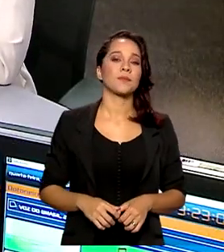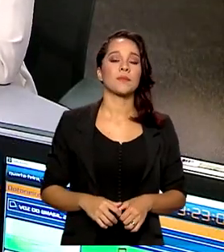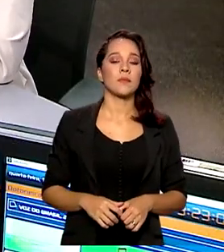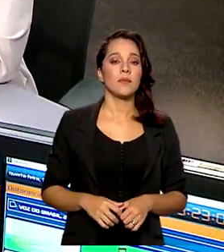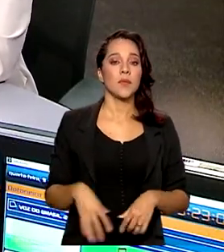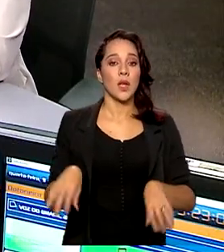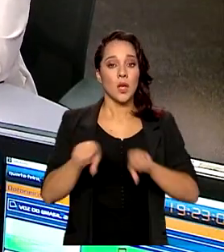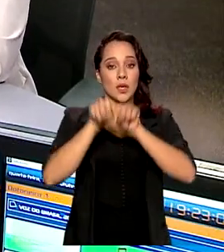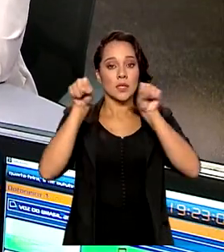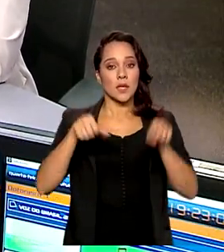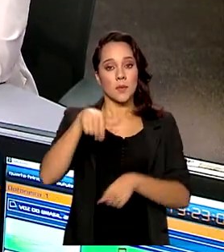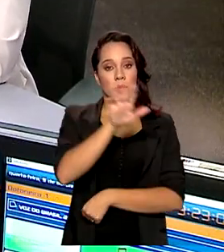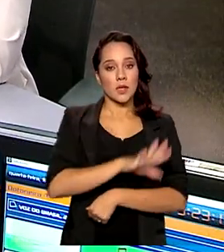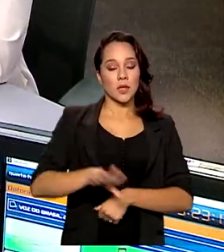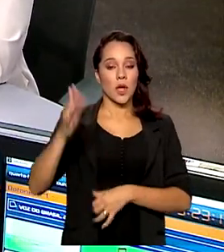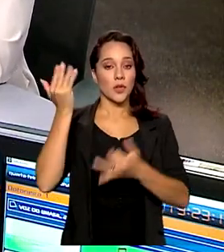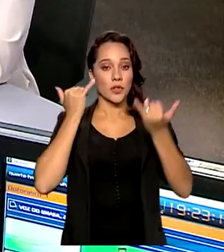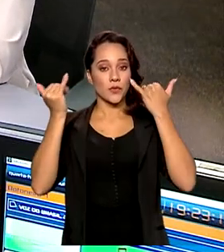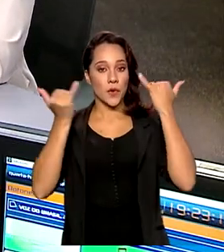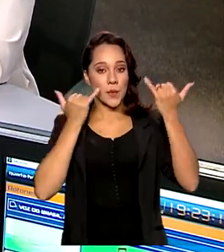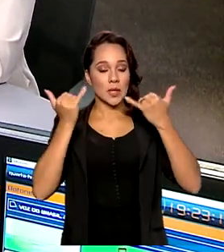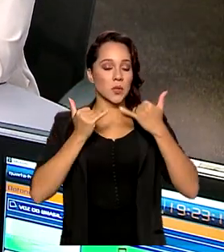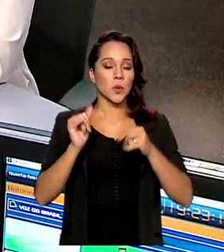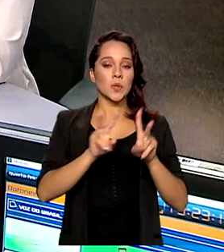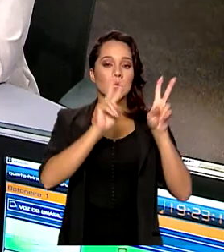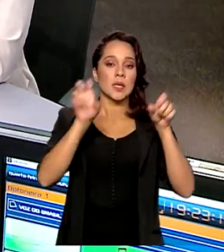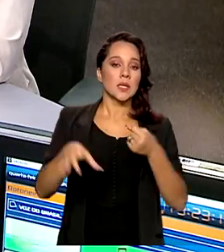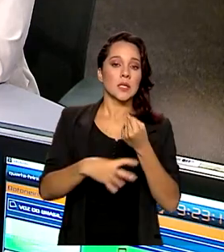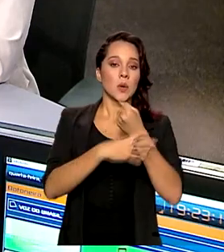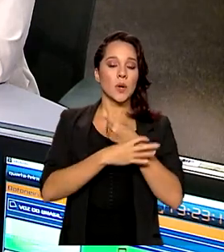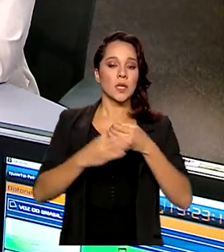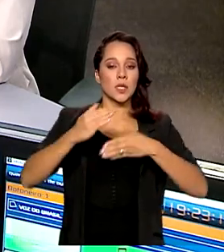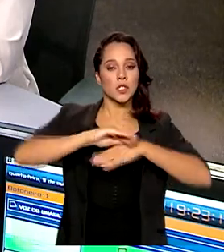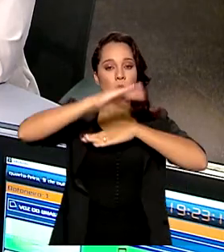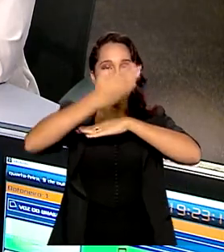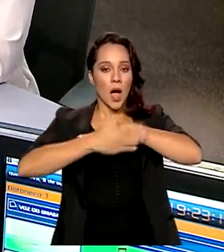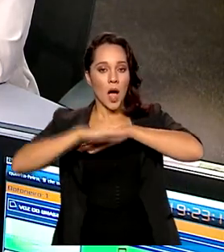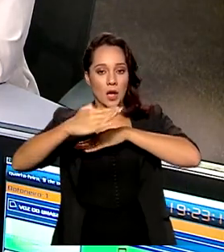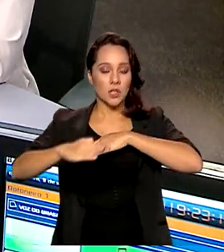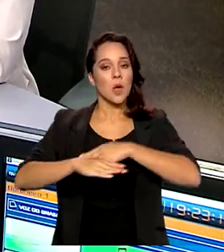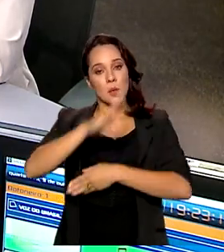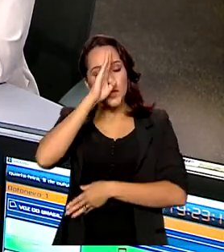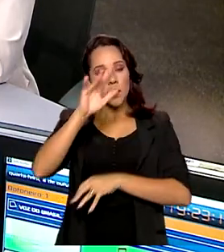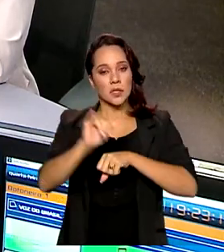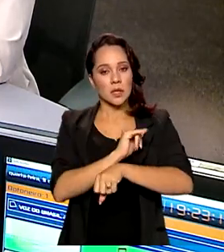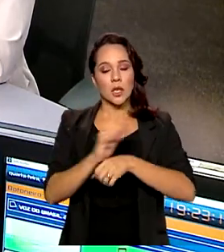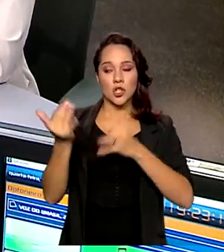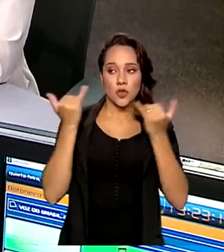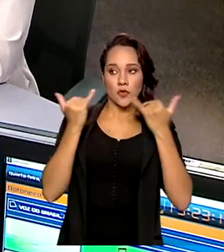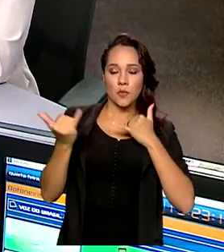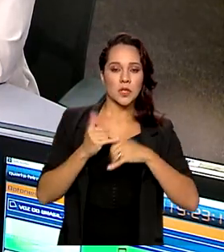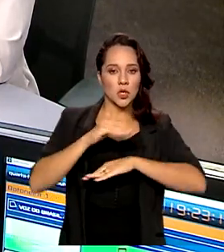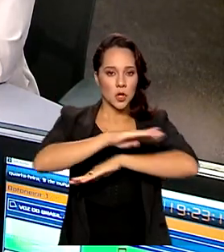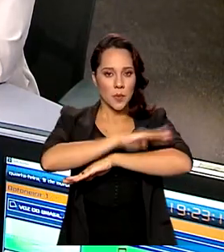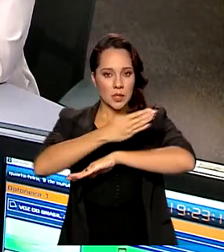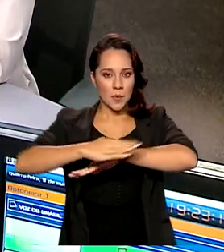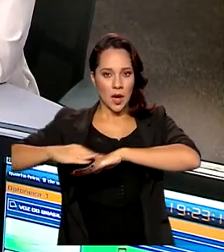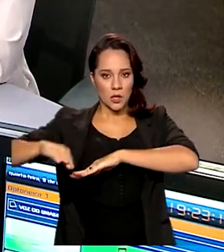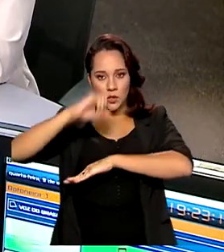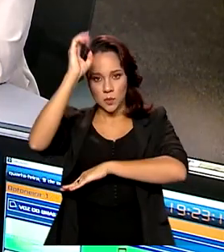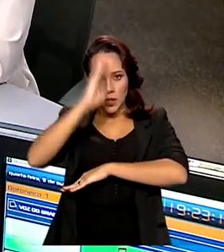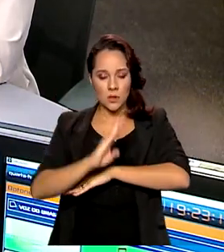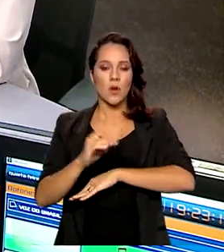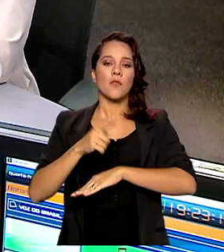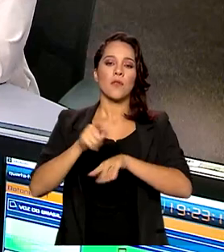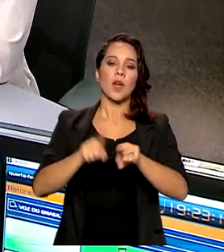O Sistema Nacional de Informações sobre Segurança de Barragens, a principal ferramenta de dados sobre as barragens no país,